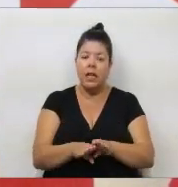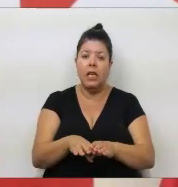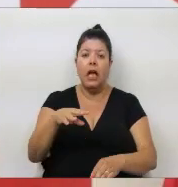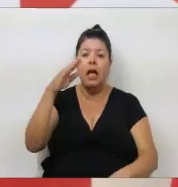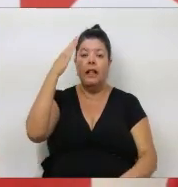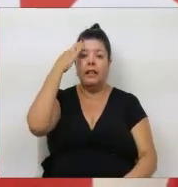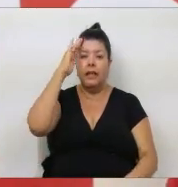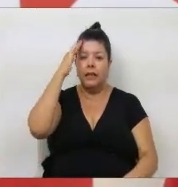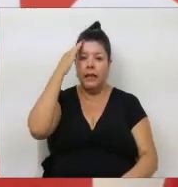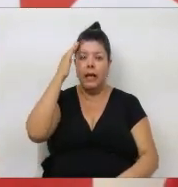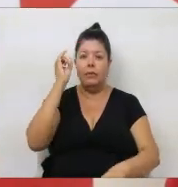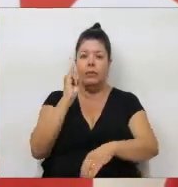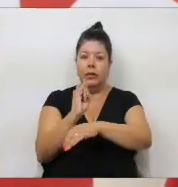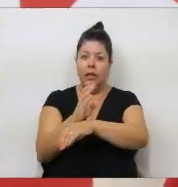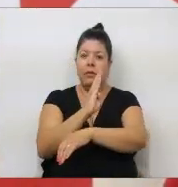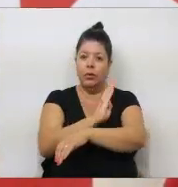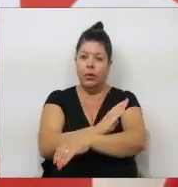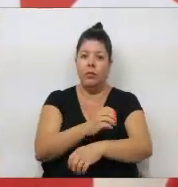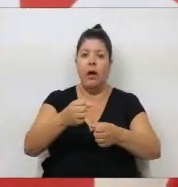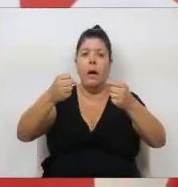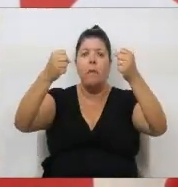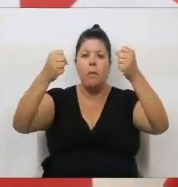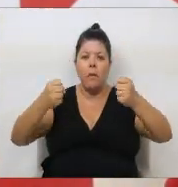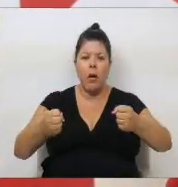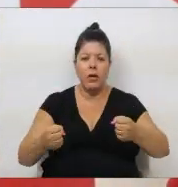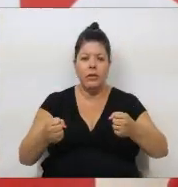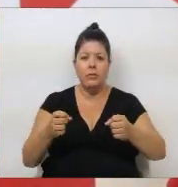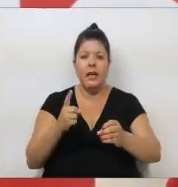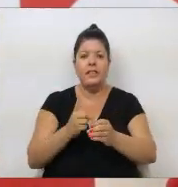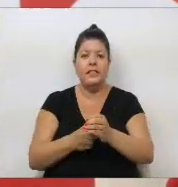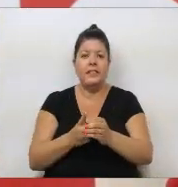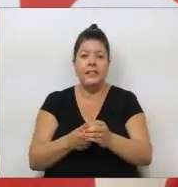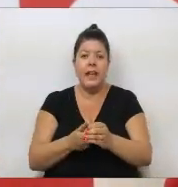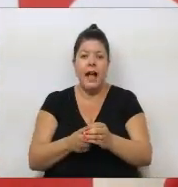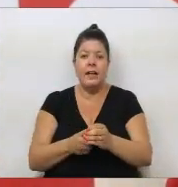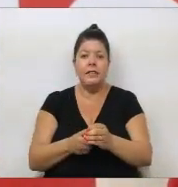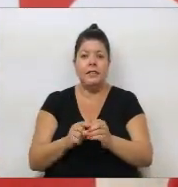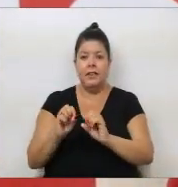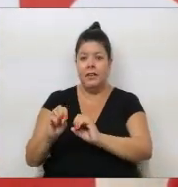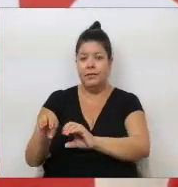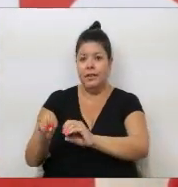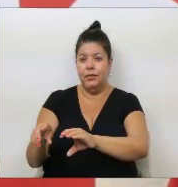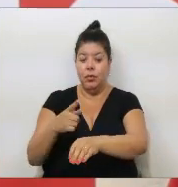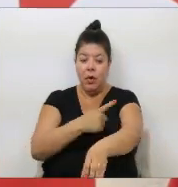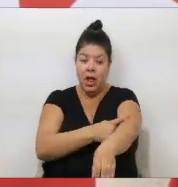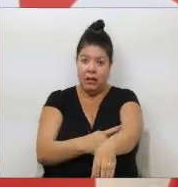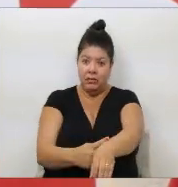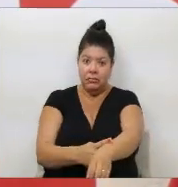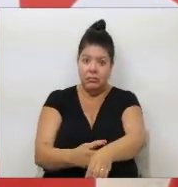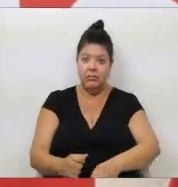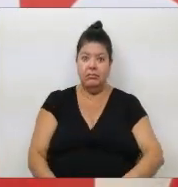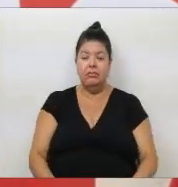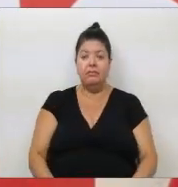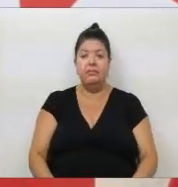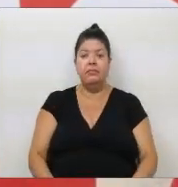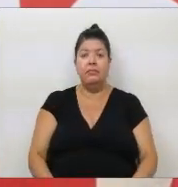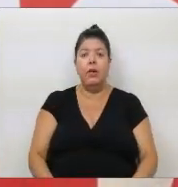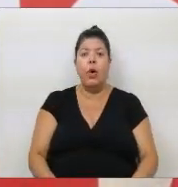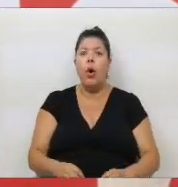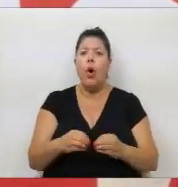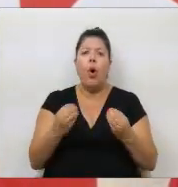entendemos que Imbituba pode ser a cidade educadora. E aí, aonde é que entram aí